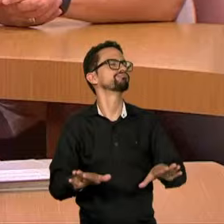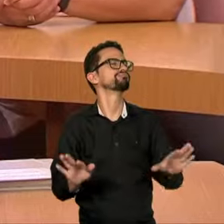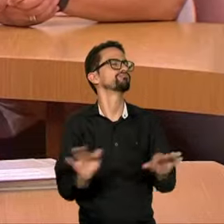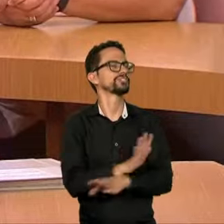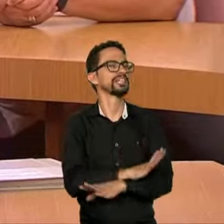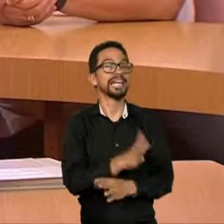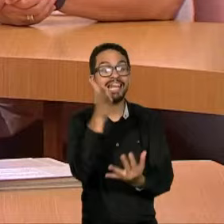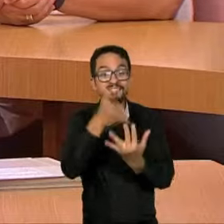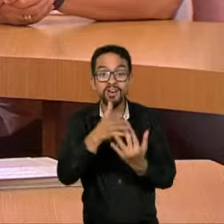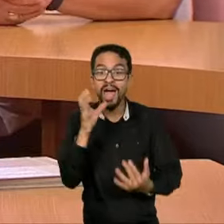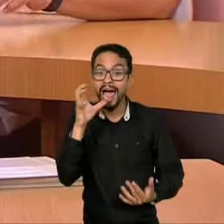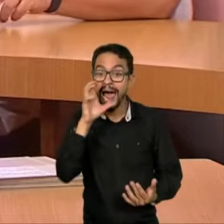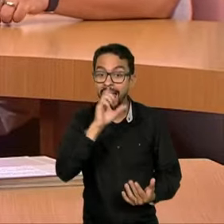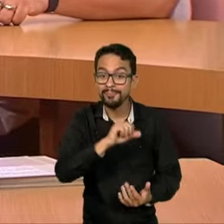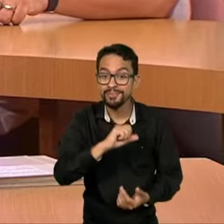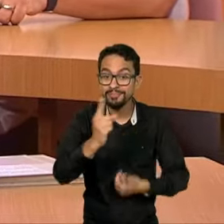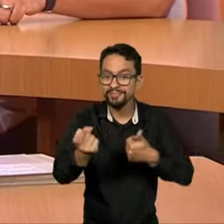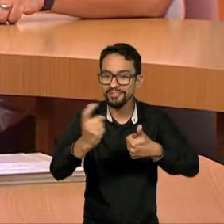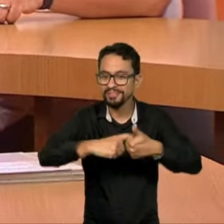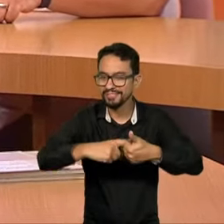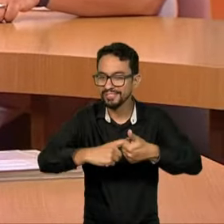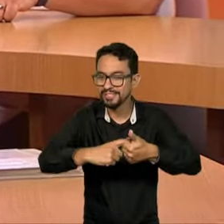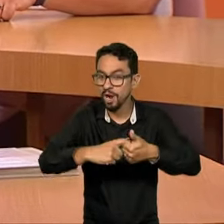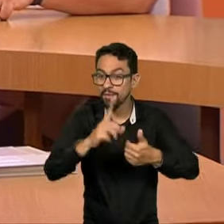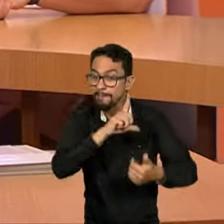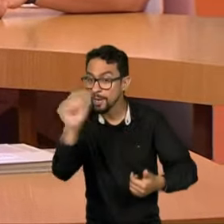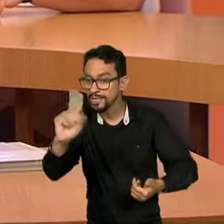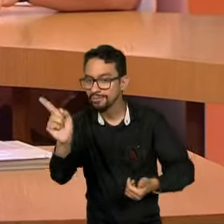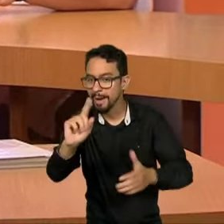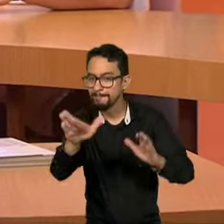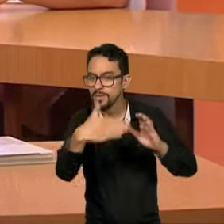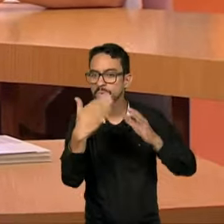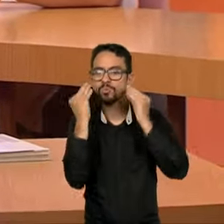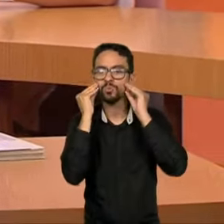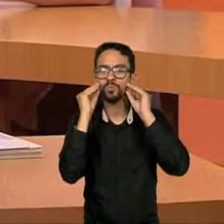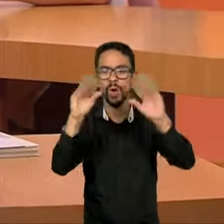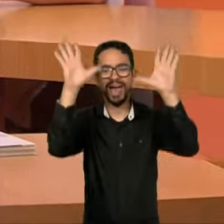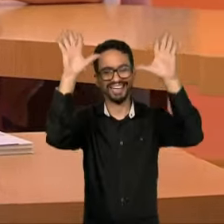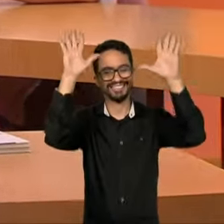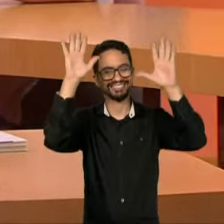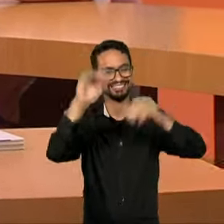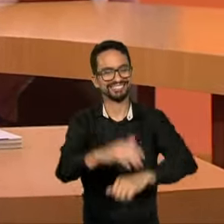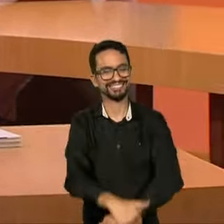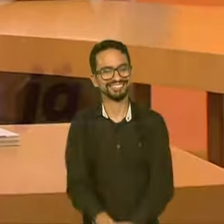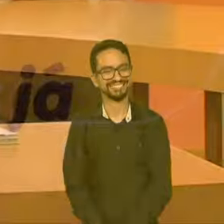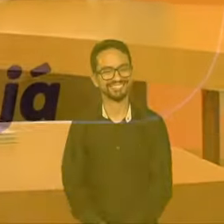Vou chamar um intervalo rapidinho, já já a gente volta. Não sai daí não, manda sua mensagem. Beijo. Mua.